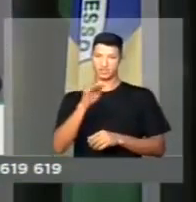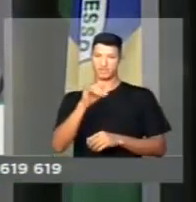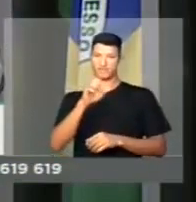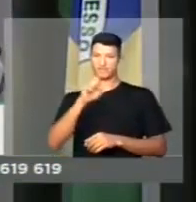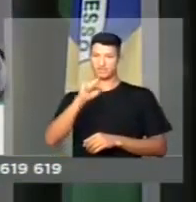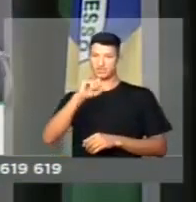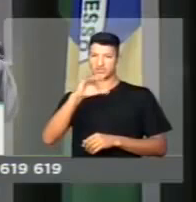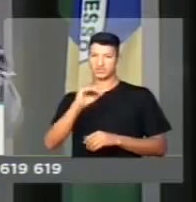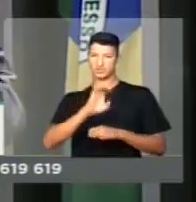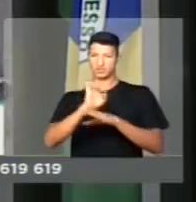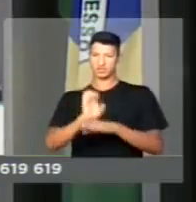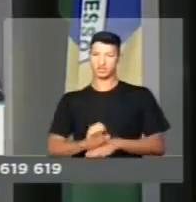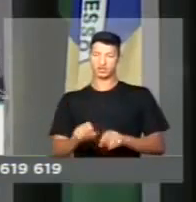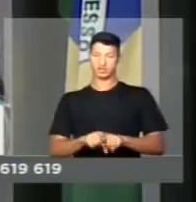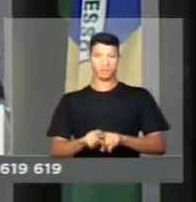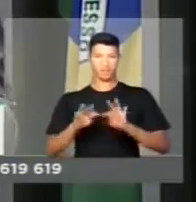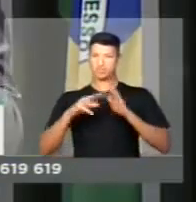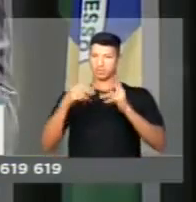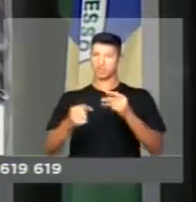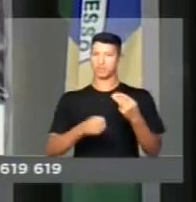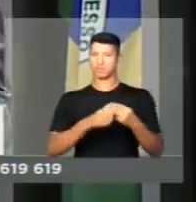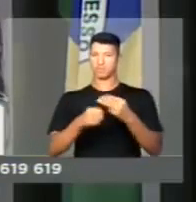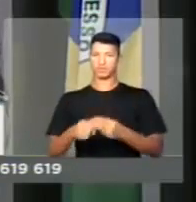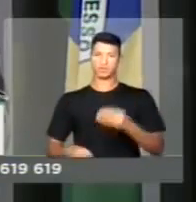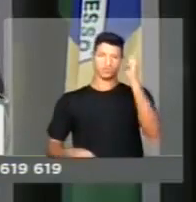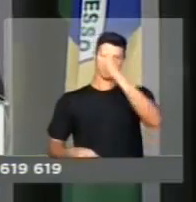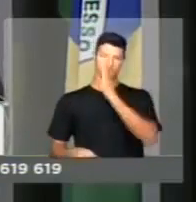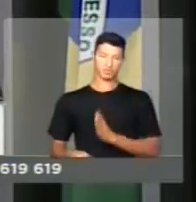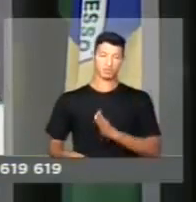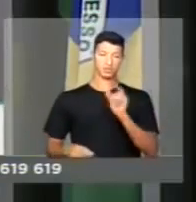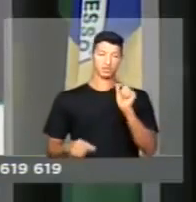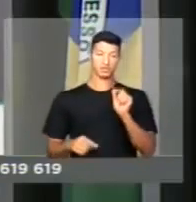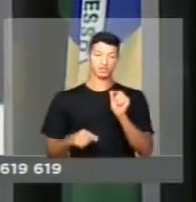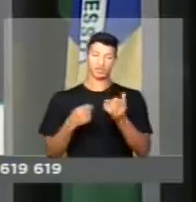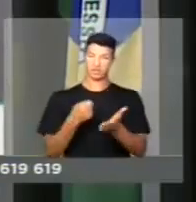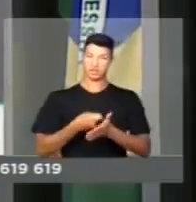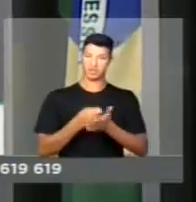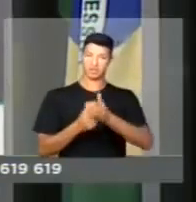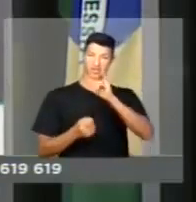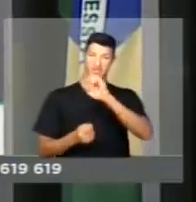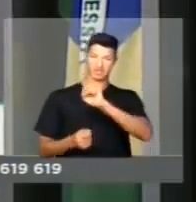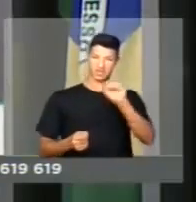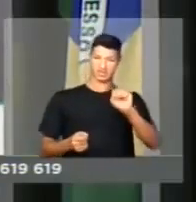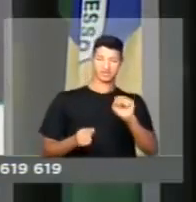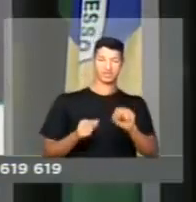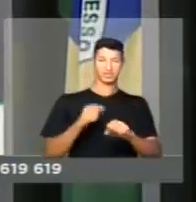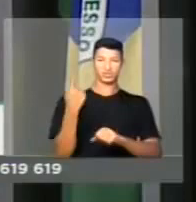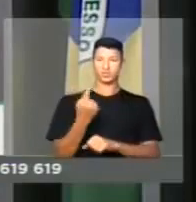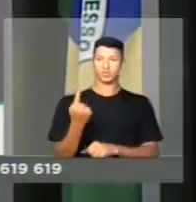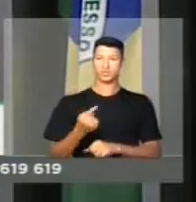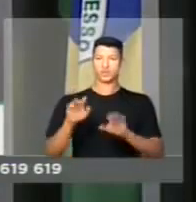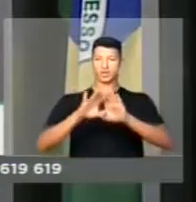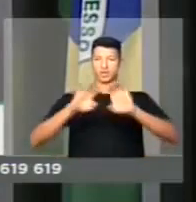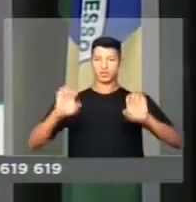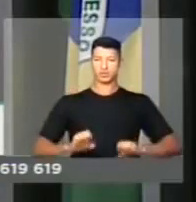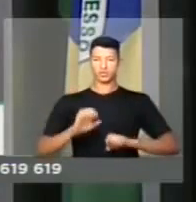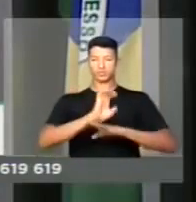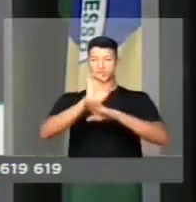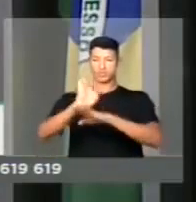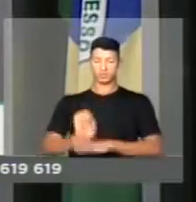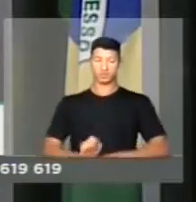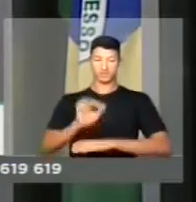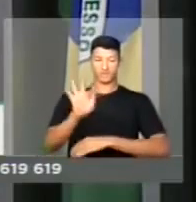estaduais e os fiscos de todos os municípios do Brasil, que cobram ISS, numa única estrutura dos